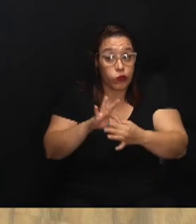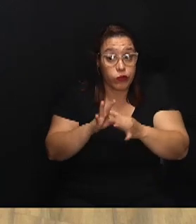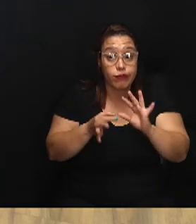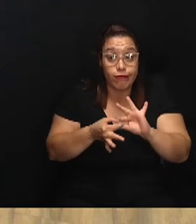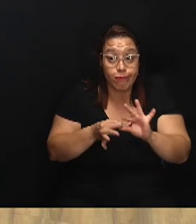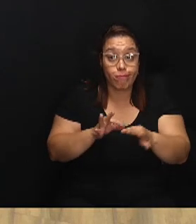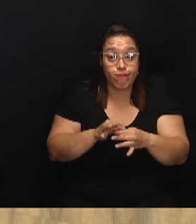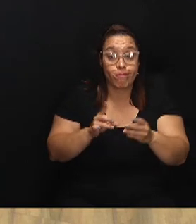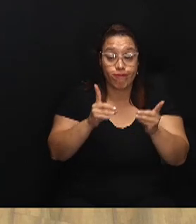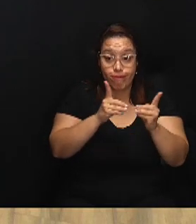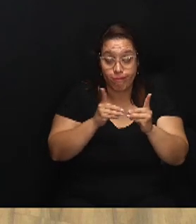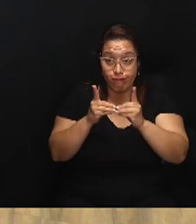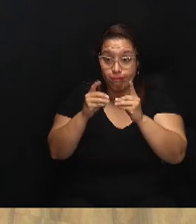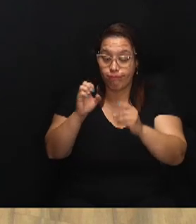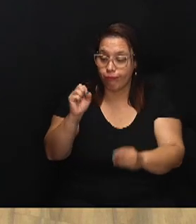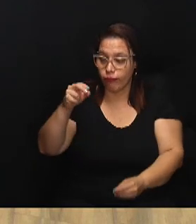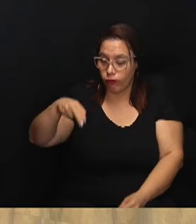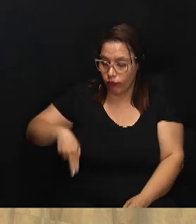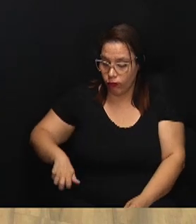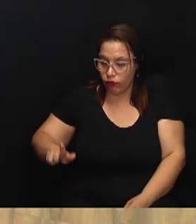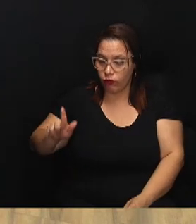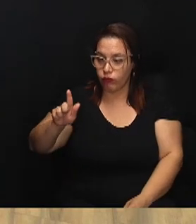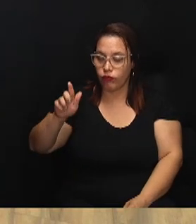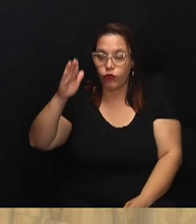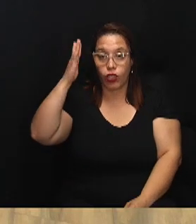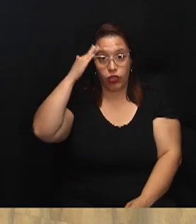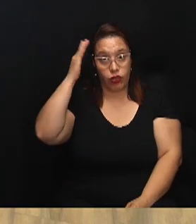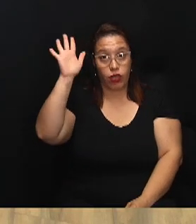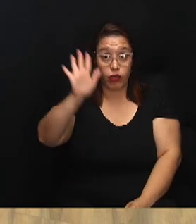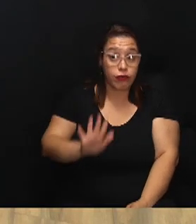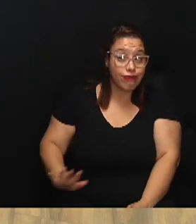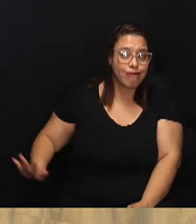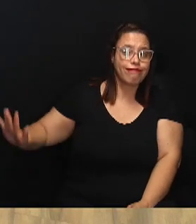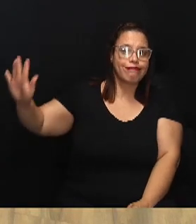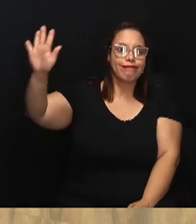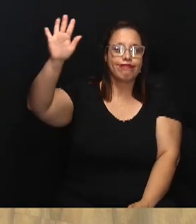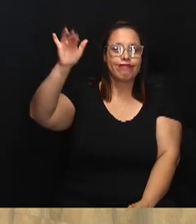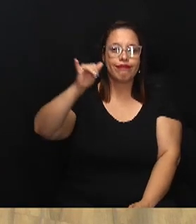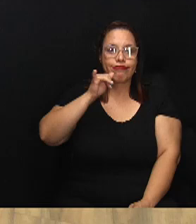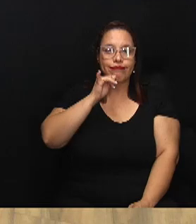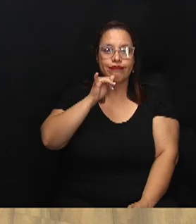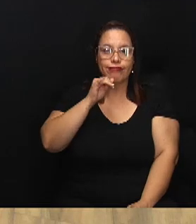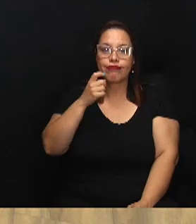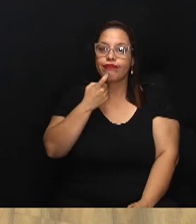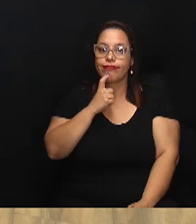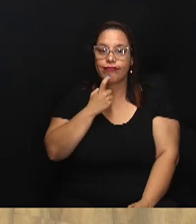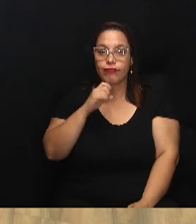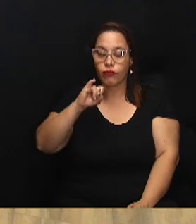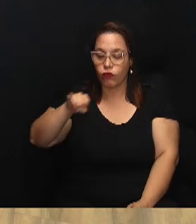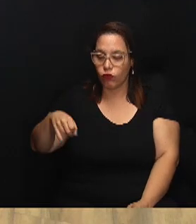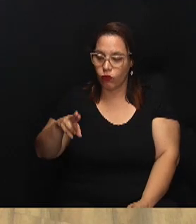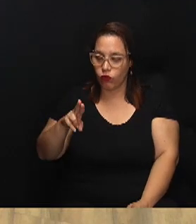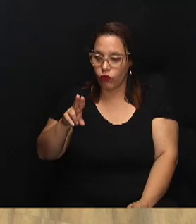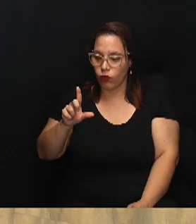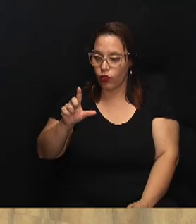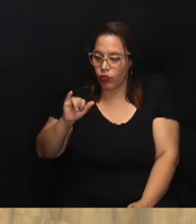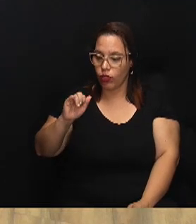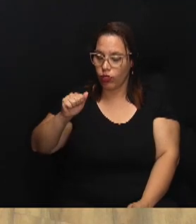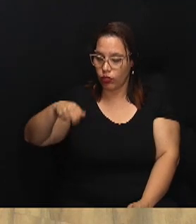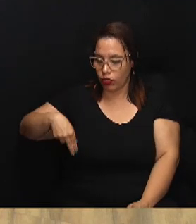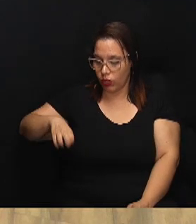de atendimento pela ONG. Eu sei que ela é nacional, mas vocês têm, por exemplo, aqui no caso de Campinas, a Juliana e outras